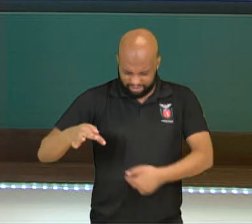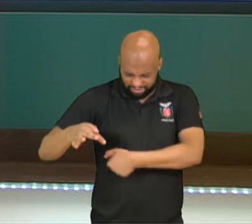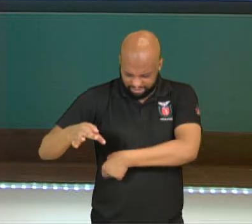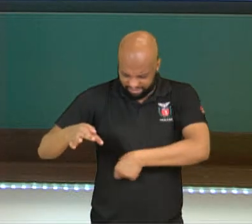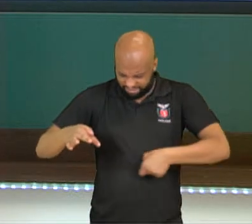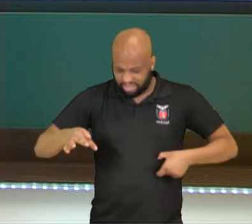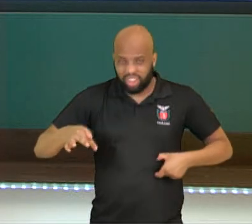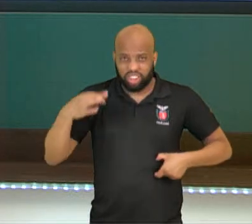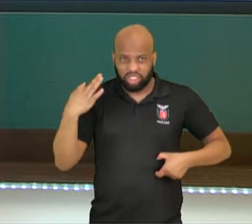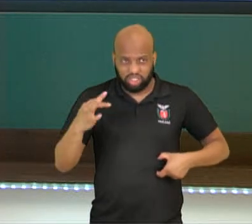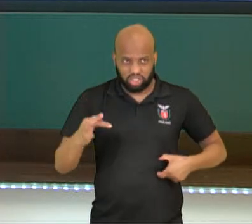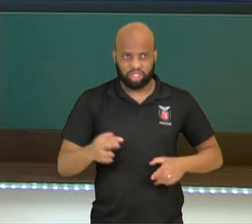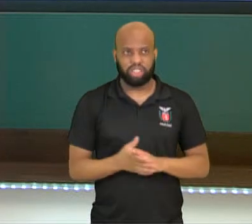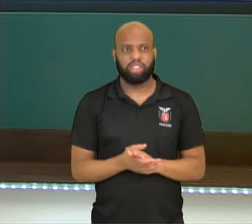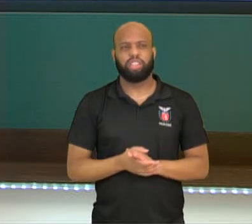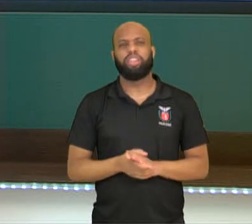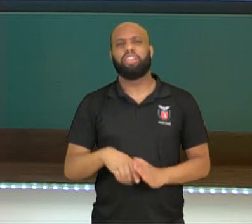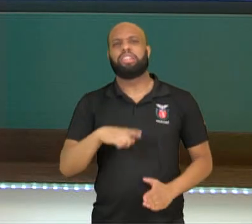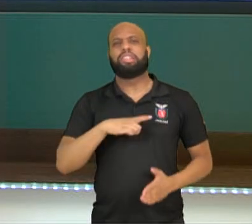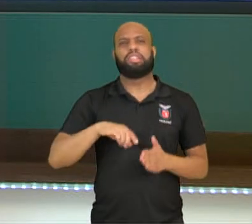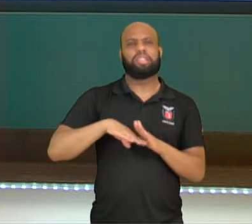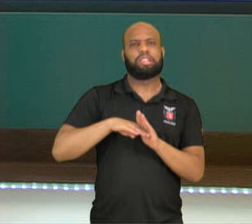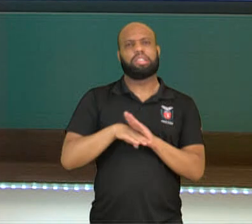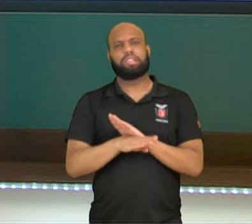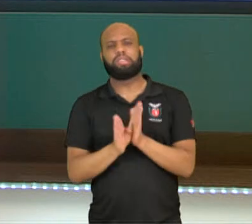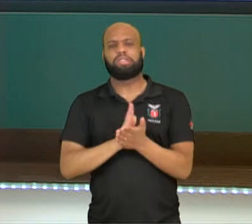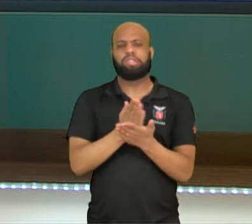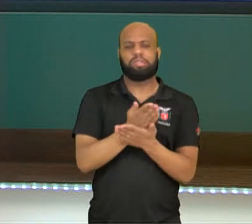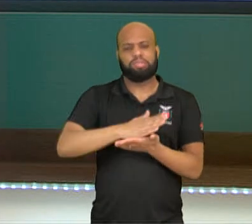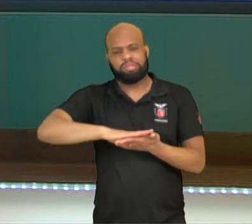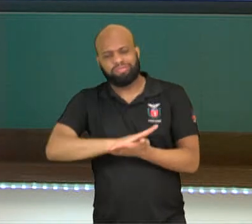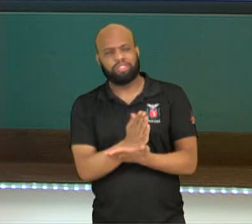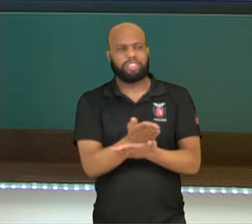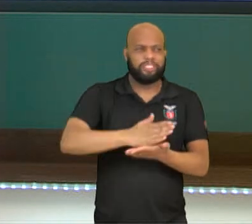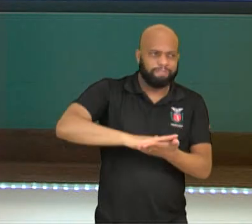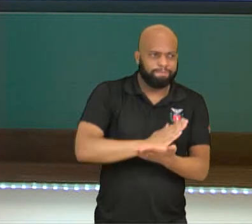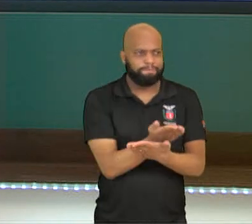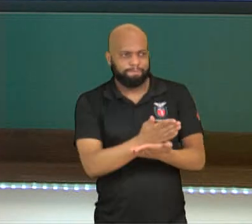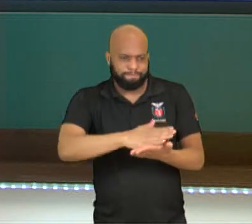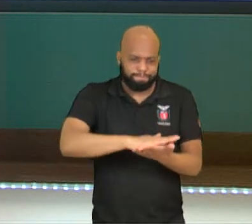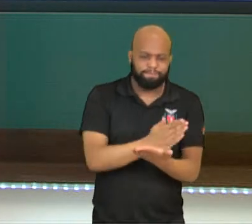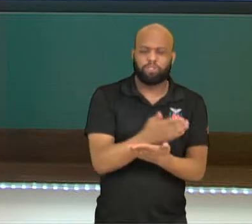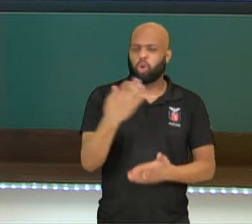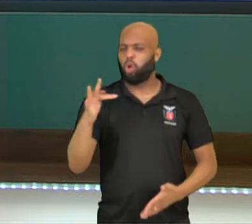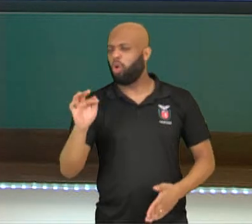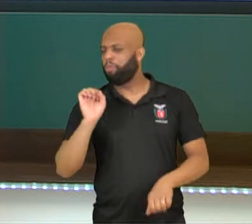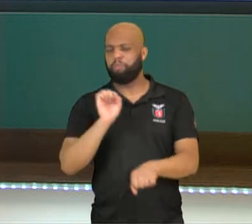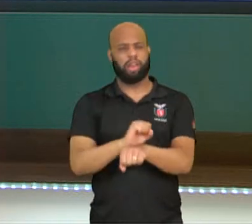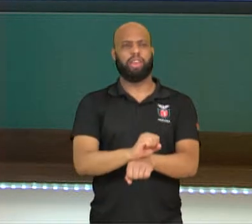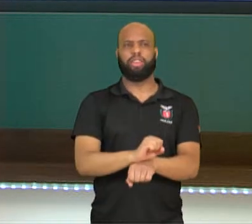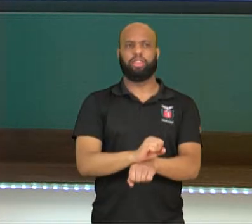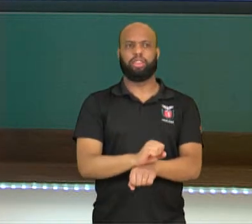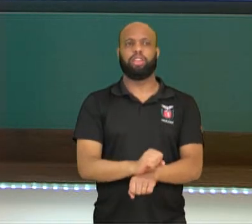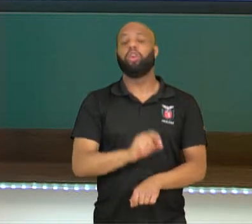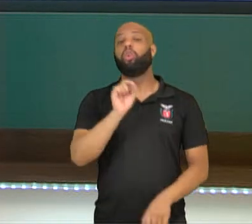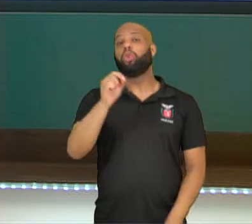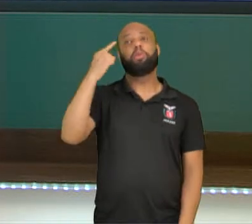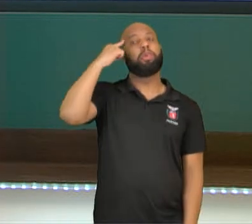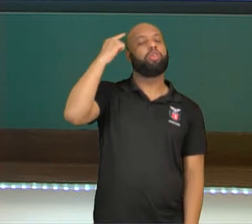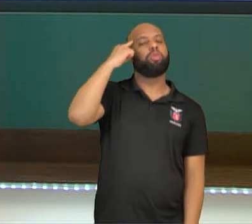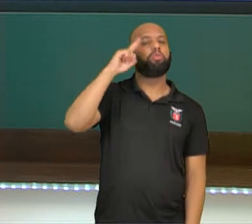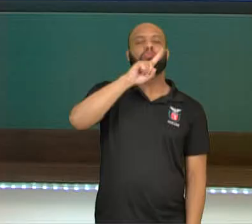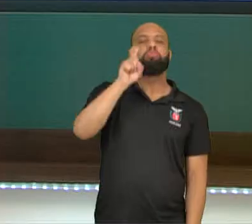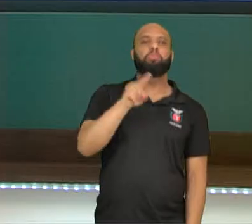nós comentamos, né? Que incomoda aqui embaixo, que você sente muita dor e às vezes tem que parar o exercício? O que você pensou que